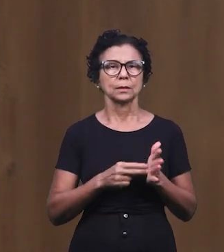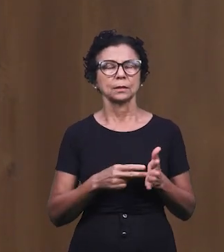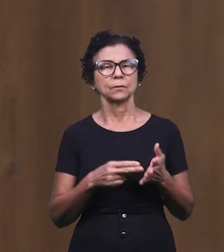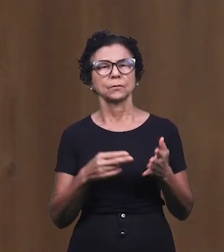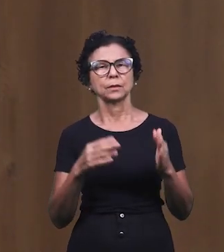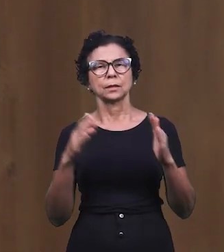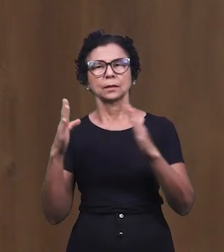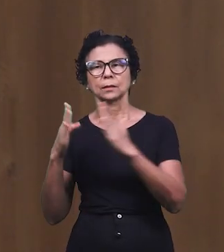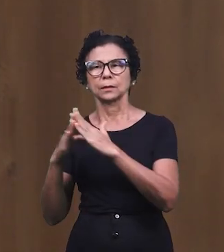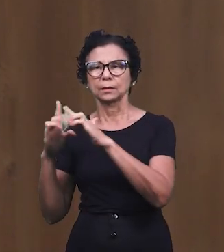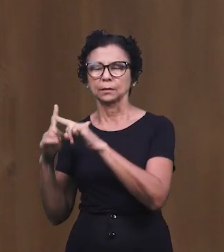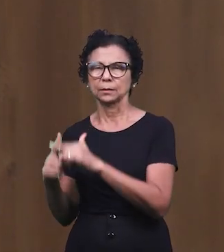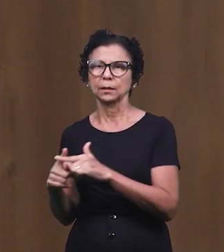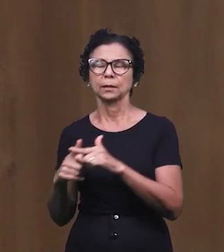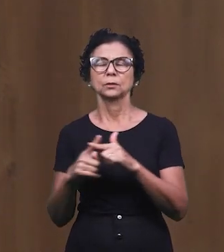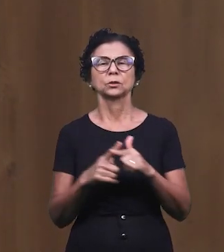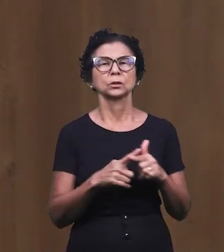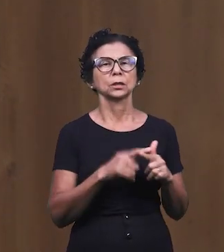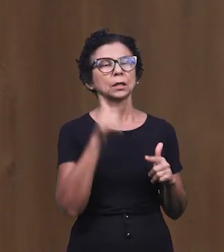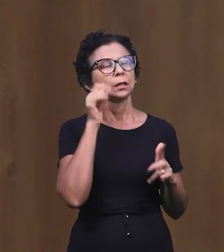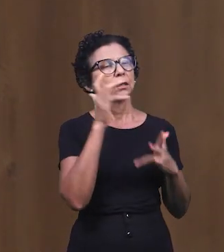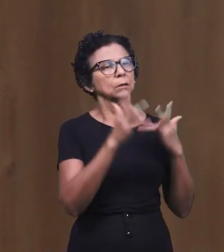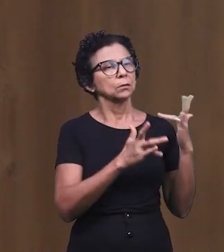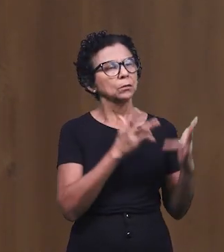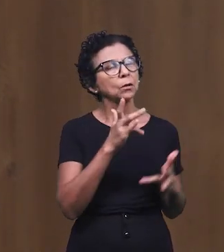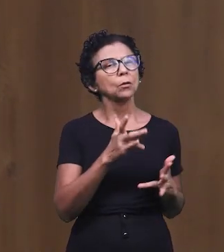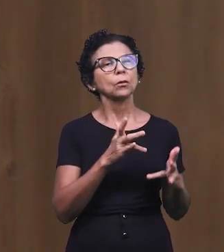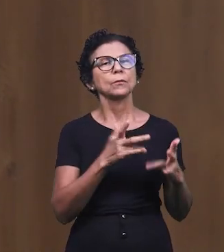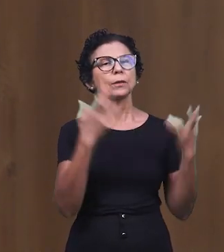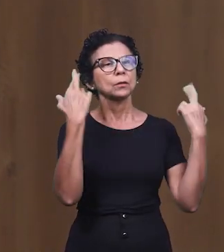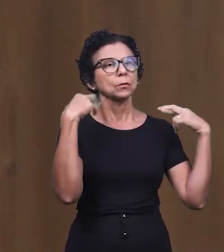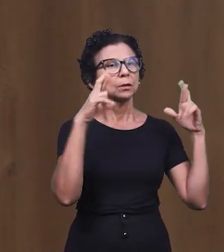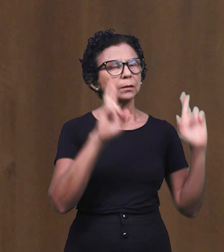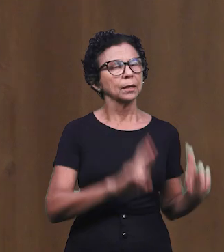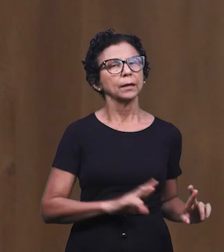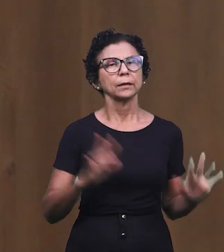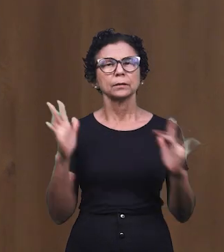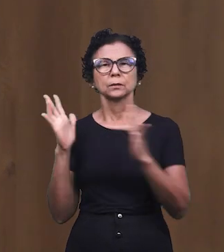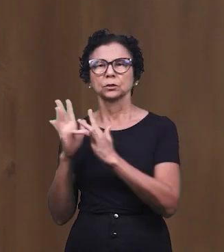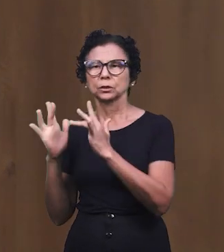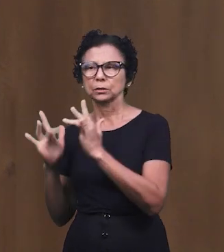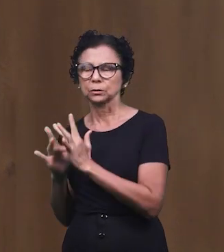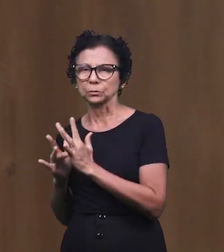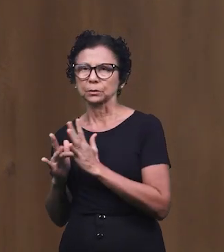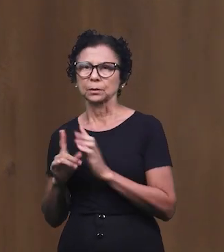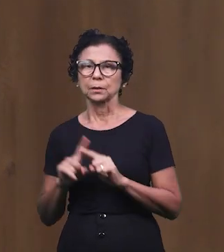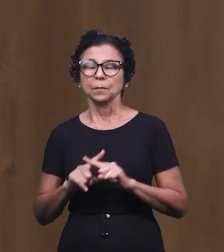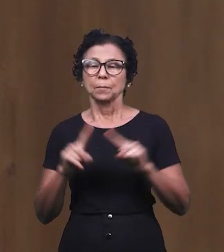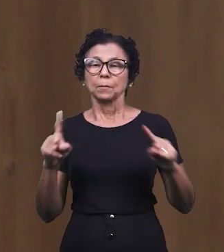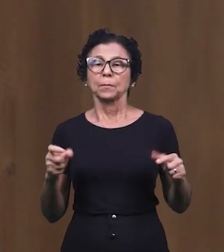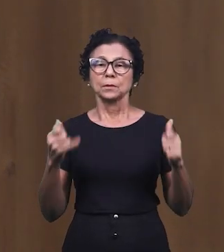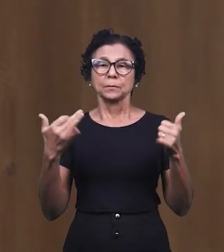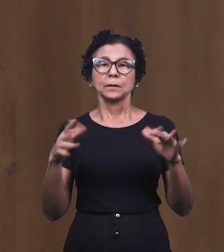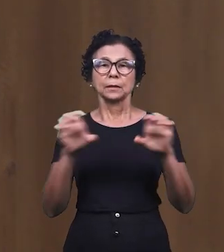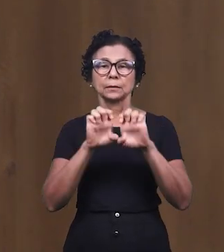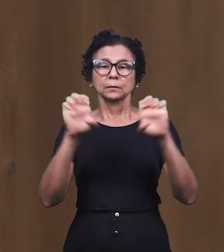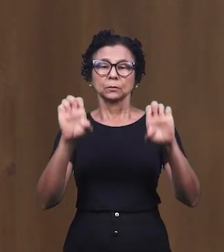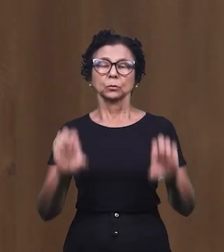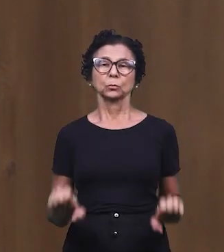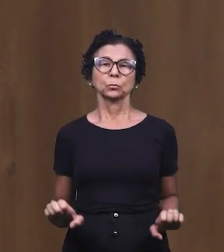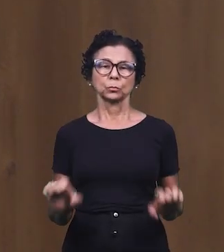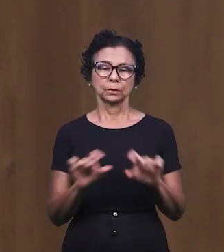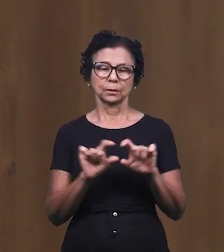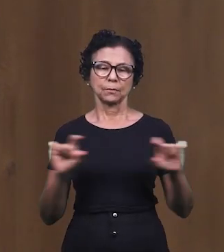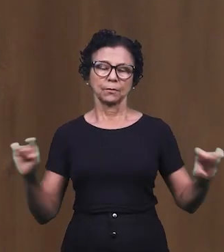é a eternidade, o arrebatamento. Mas se a gente trouxer nessa estrutura, vamos começar a explicar um pouco para os irmãos da questão da